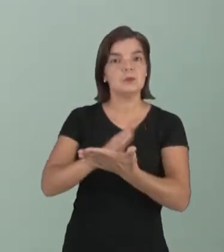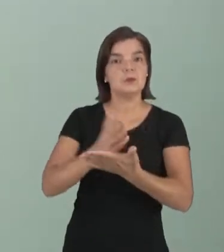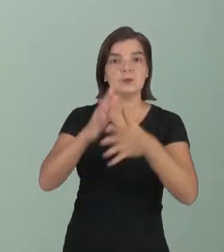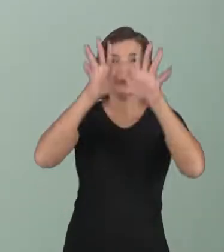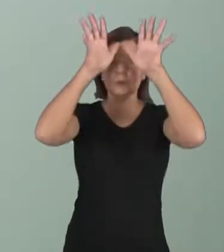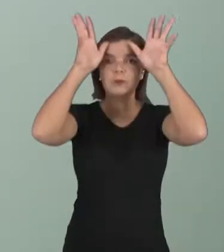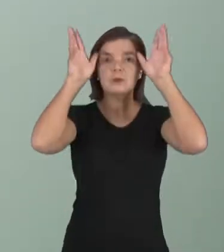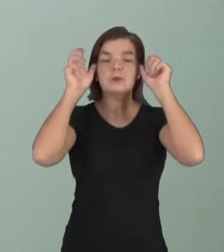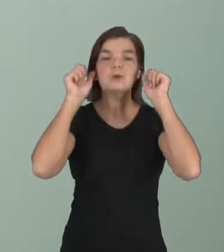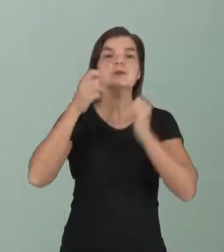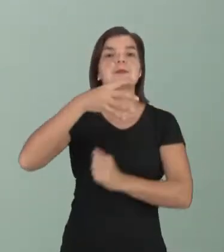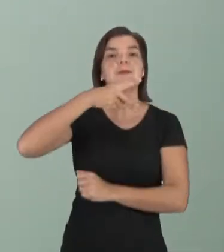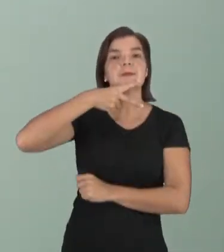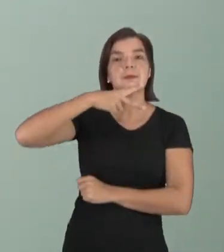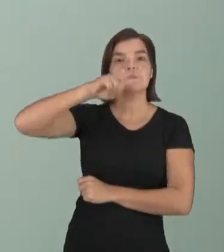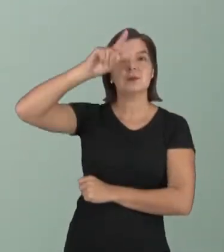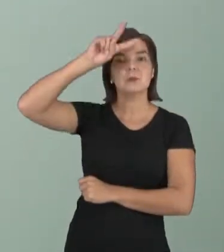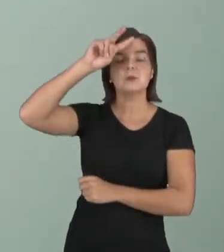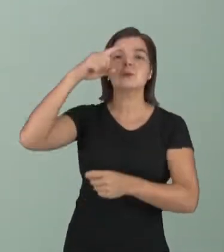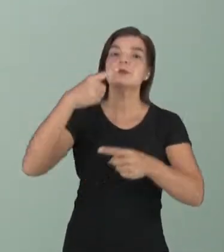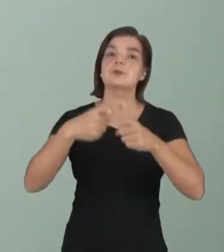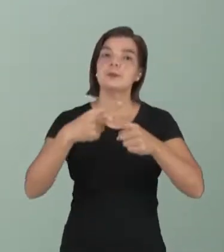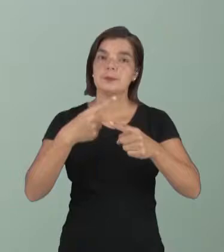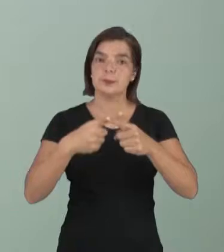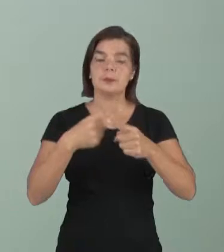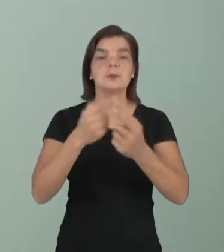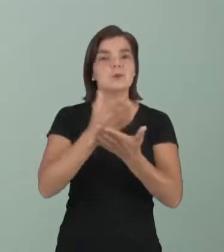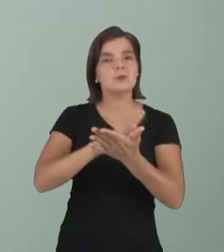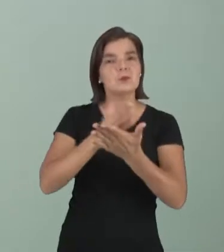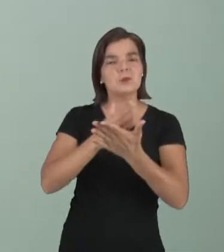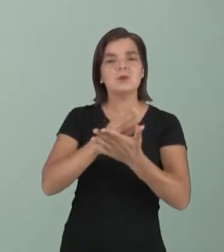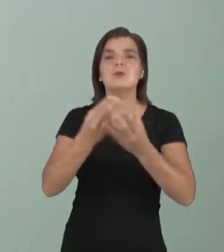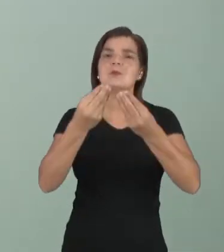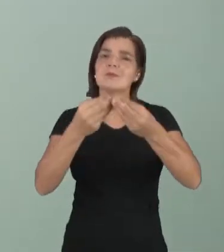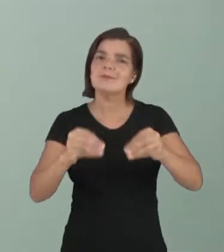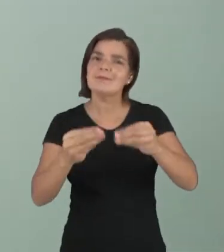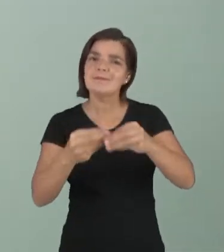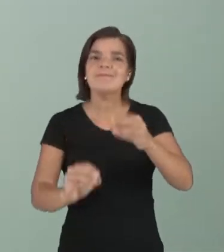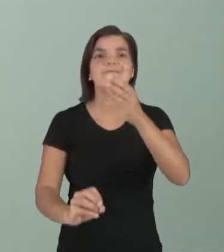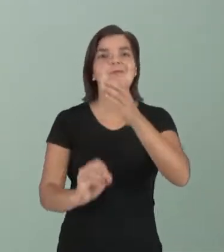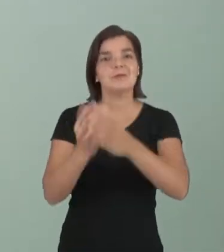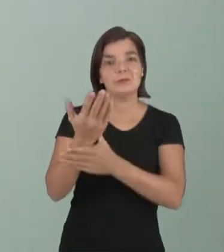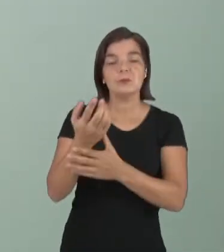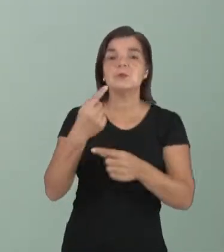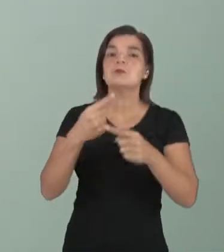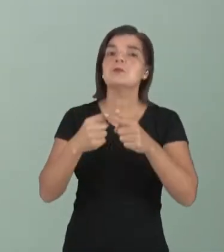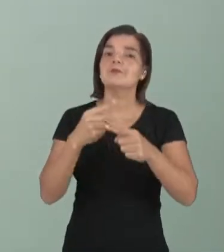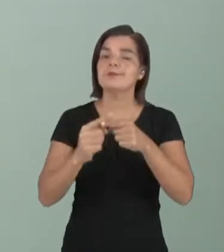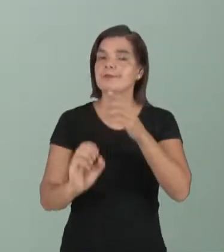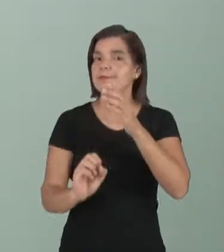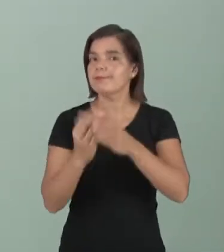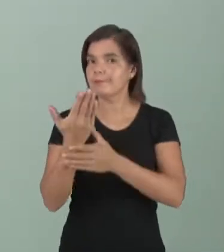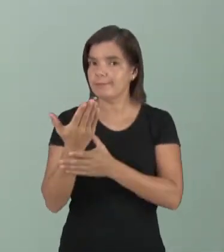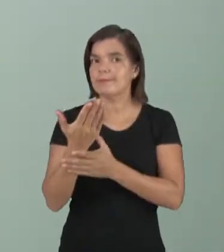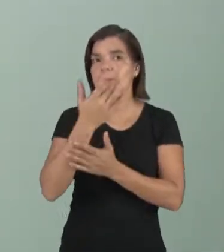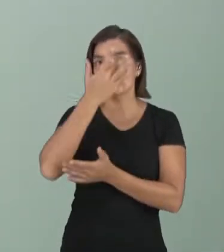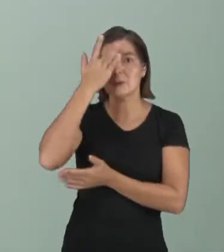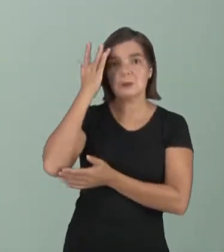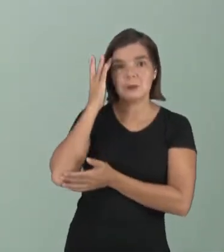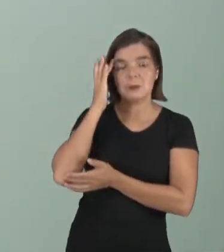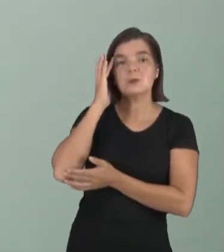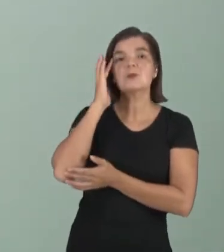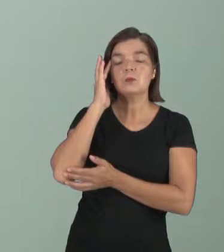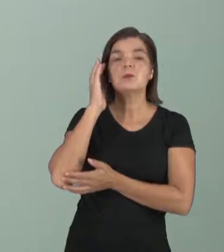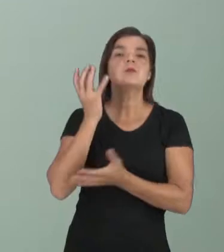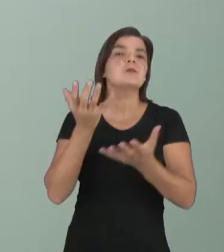Acre com o Peru. A gente vai entender por que essa crise migratória está acontecendo e o que levou a tantas